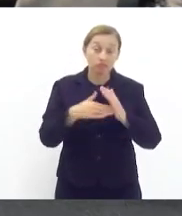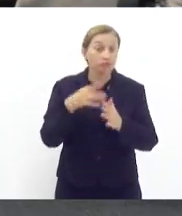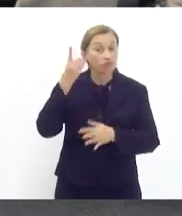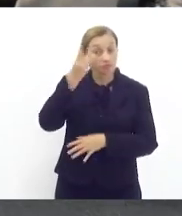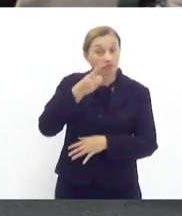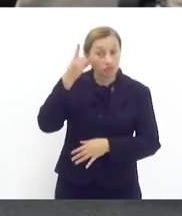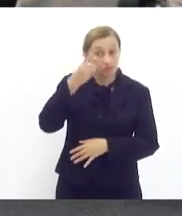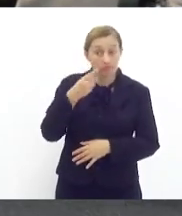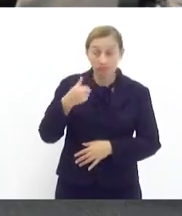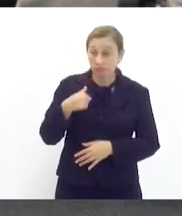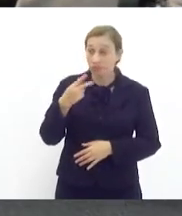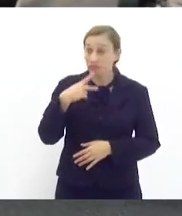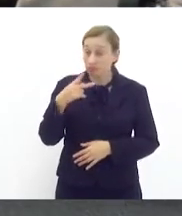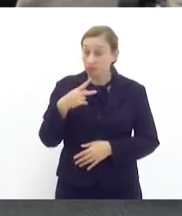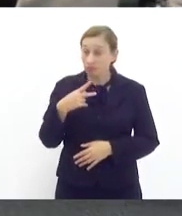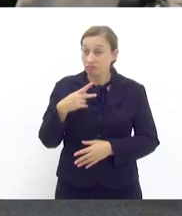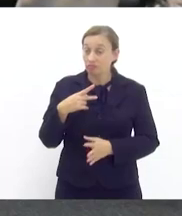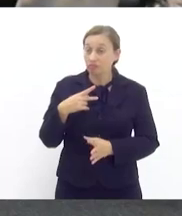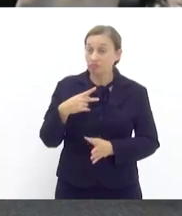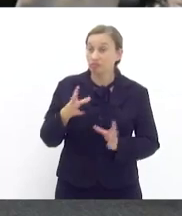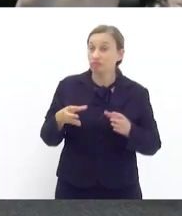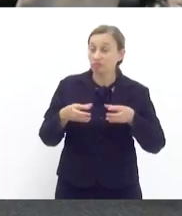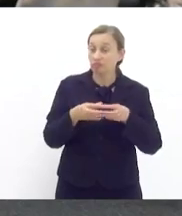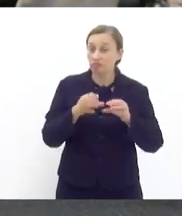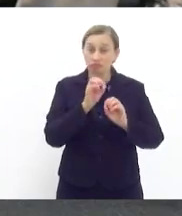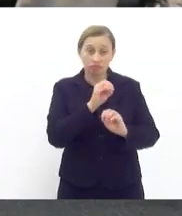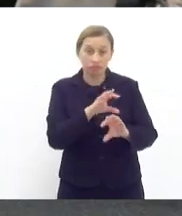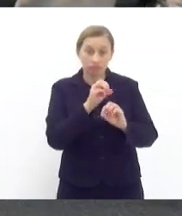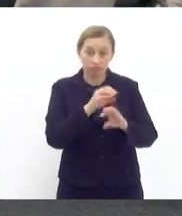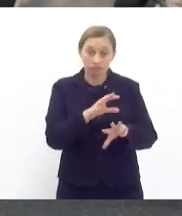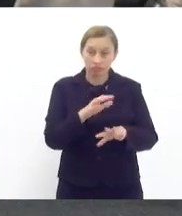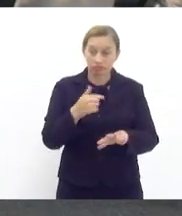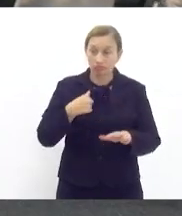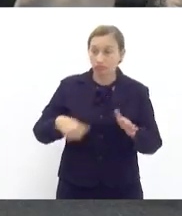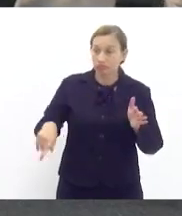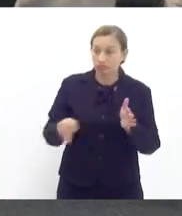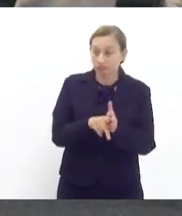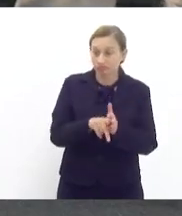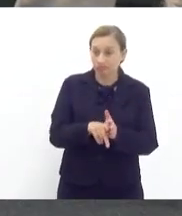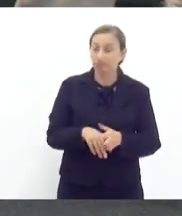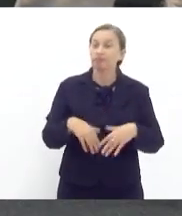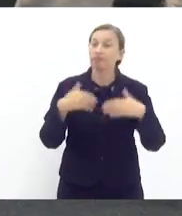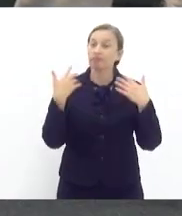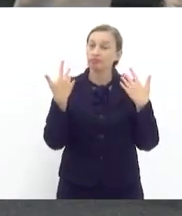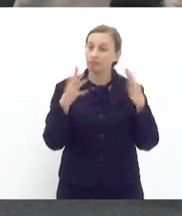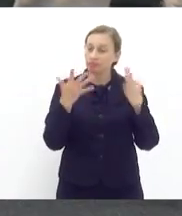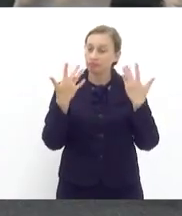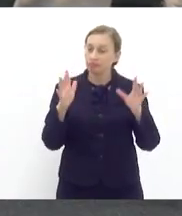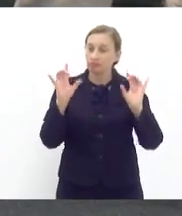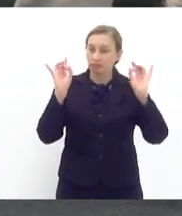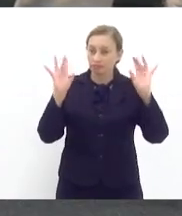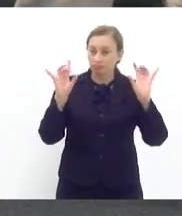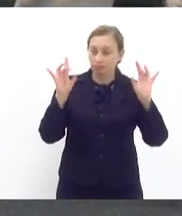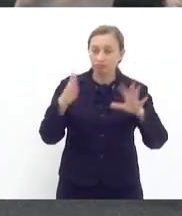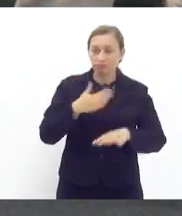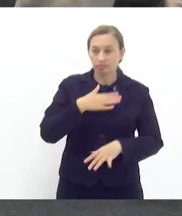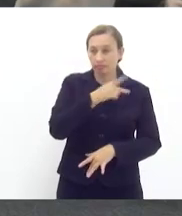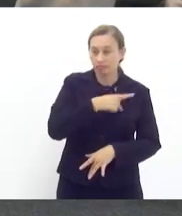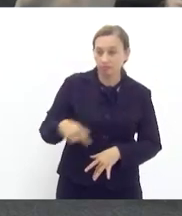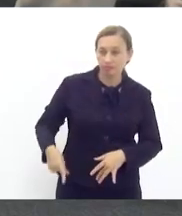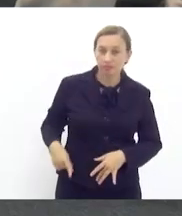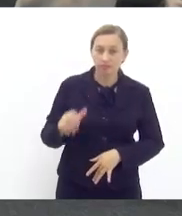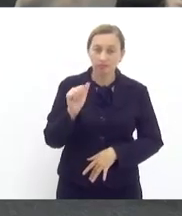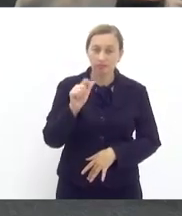eu coloquei presidente no grupo de educação ao qual aqui eu faço uma saudação especial ao meu presidente Alain